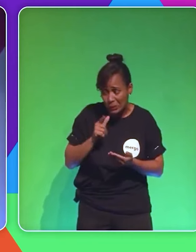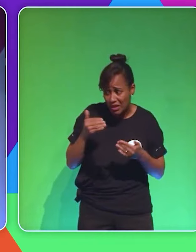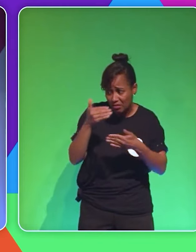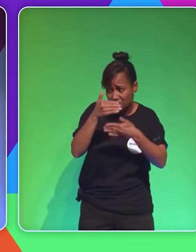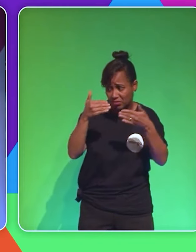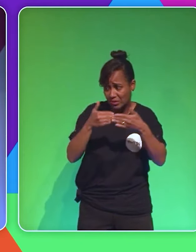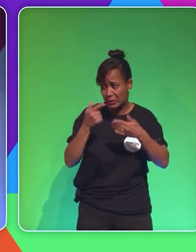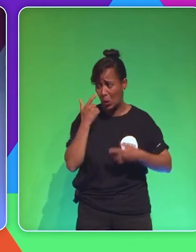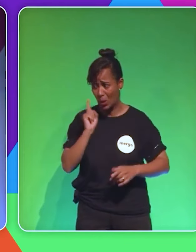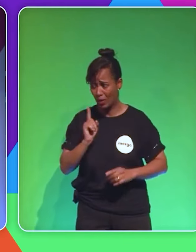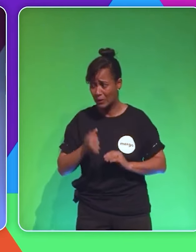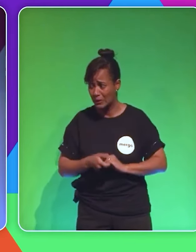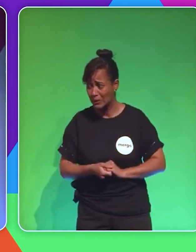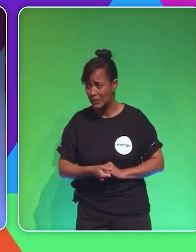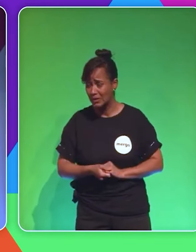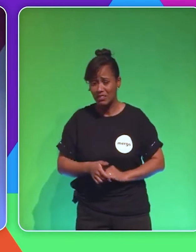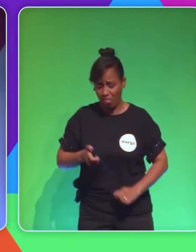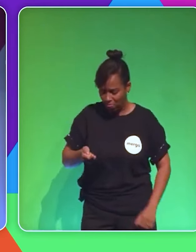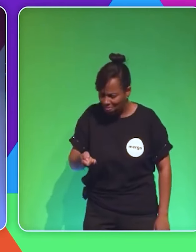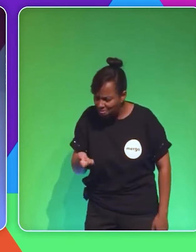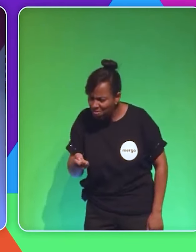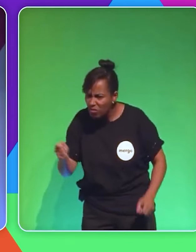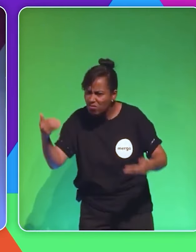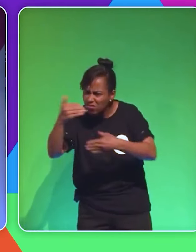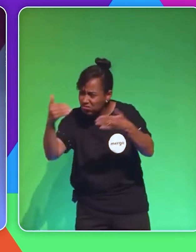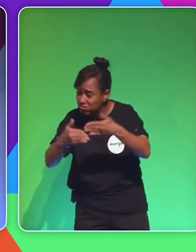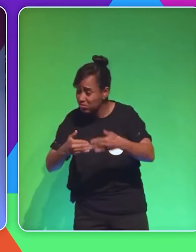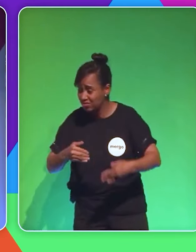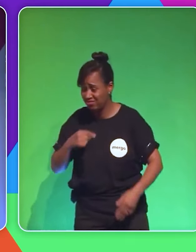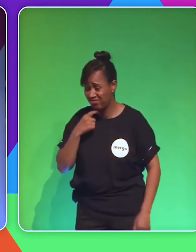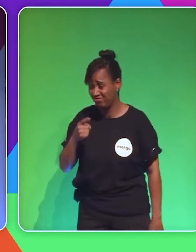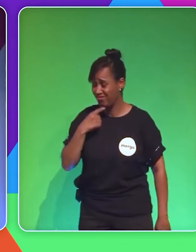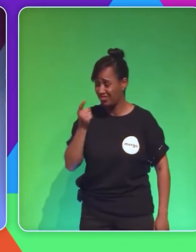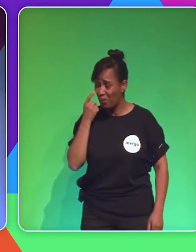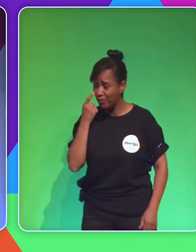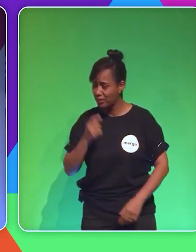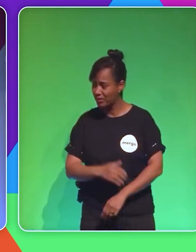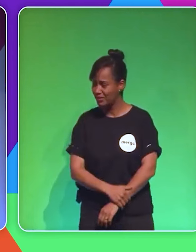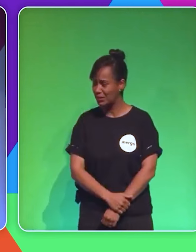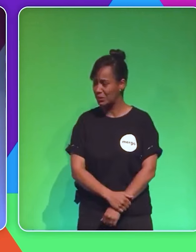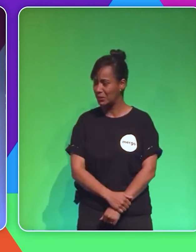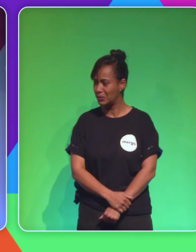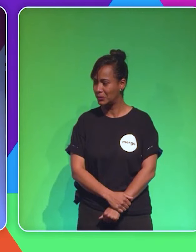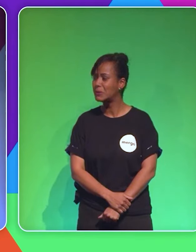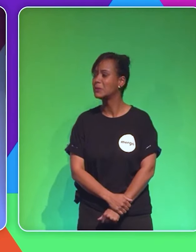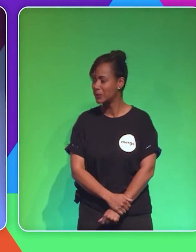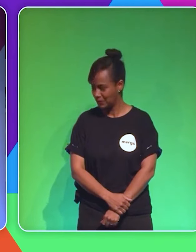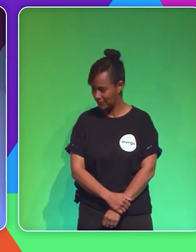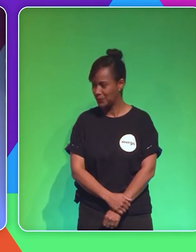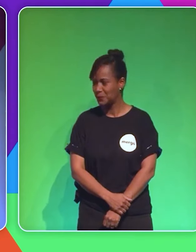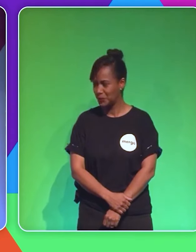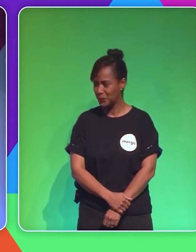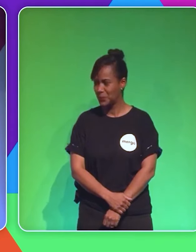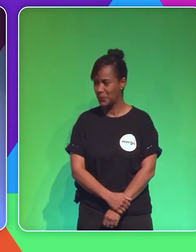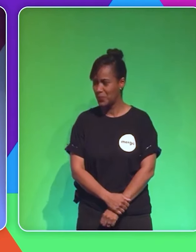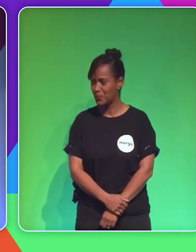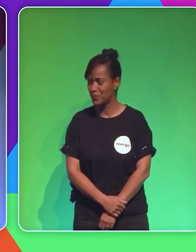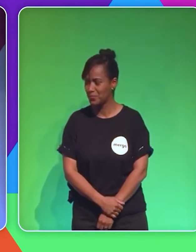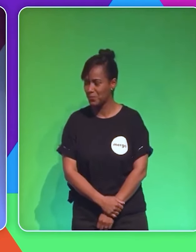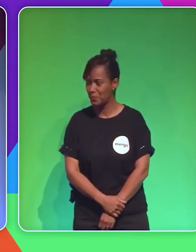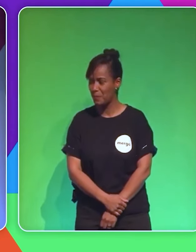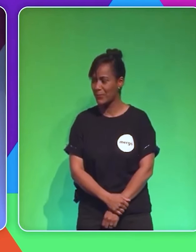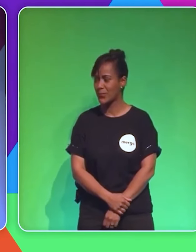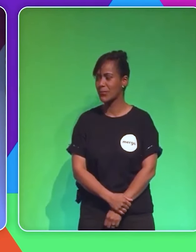hein esse passador de slide não sei se tem uma boa usabilidade vamos ver